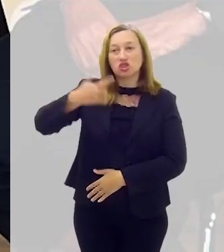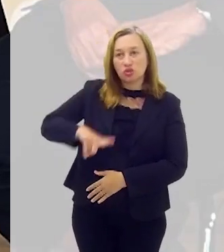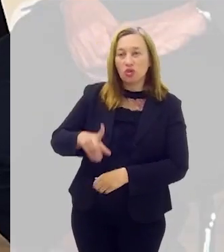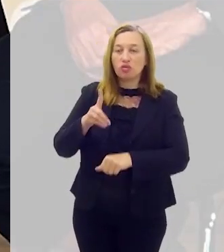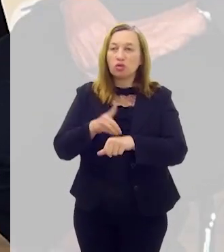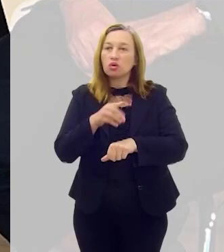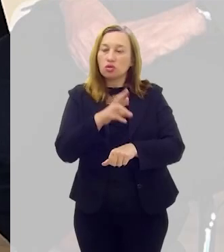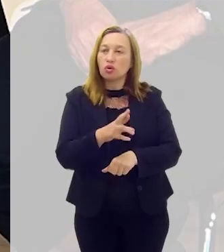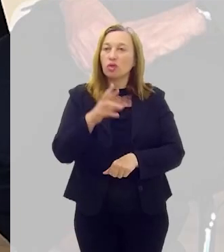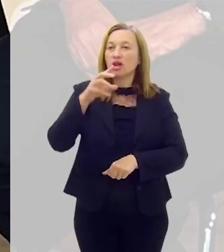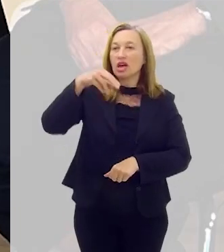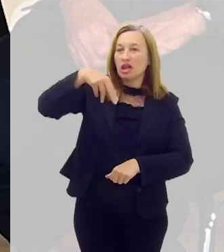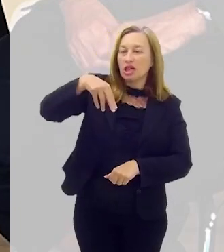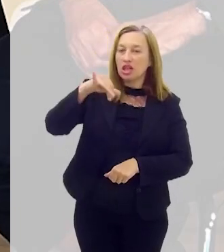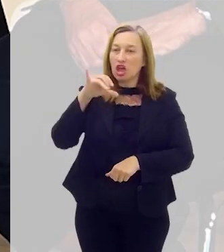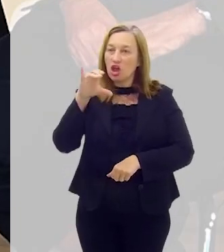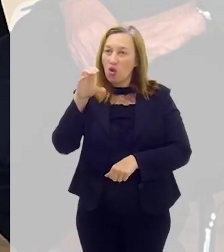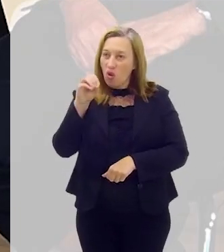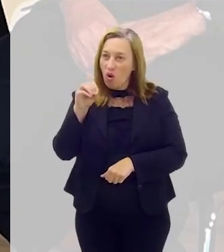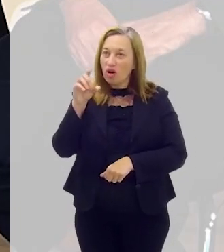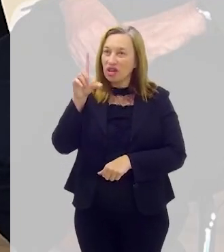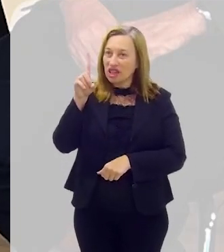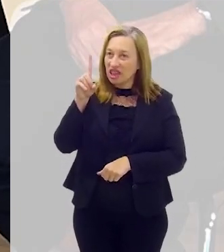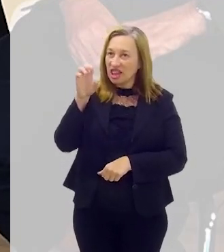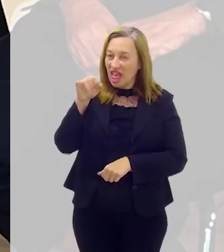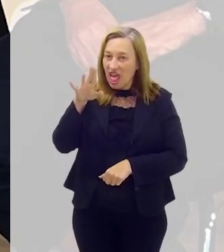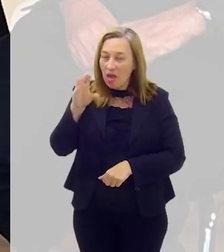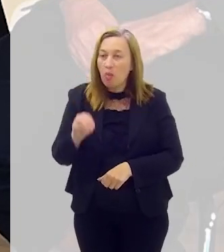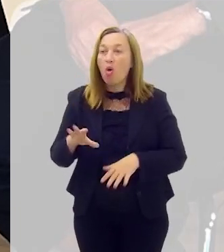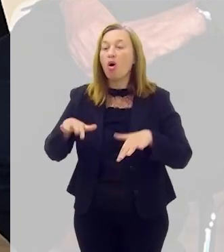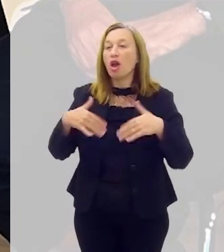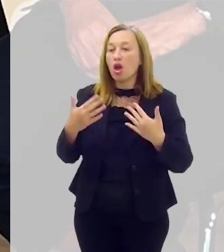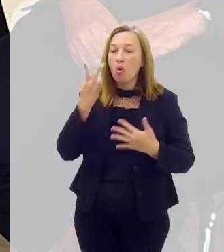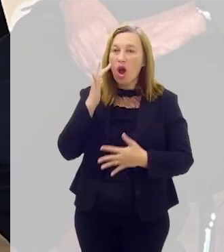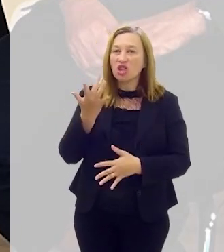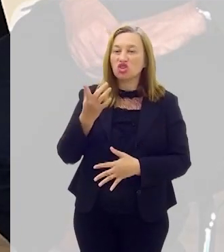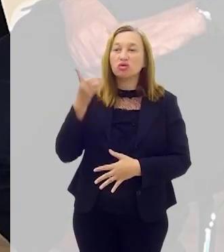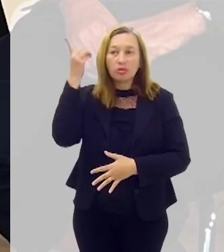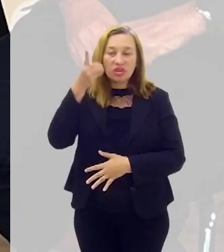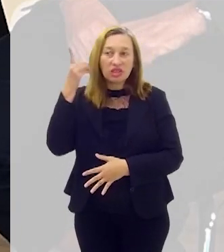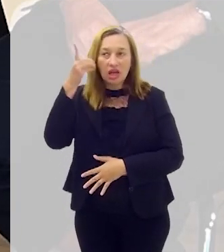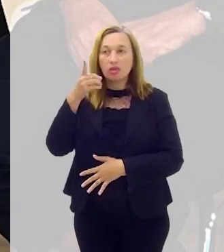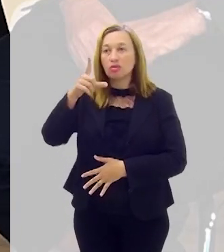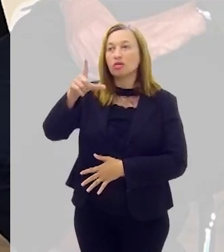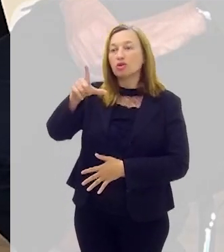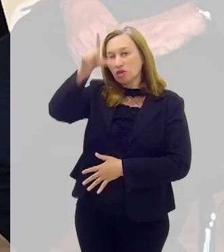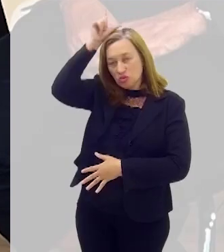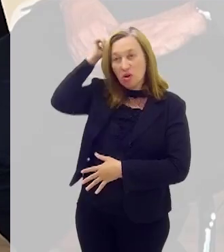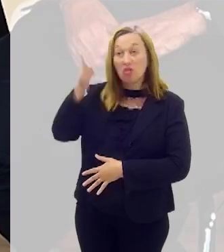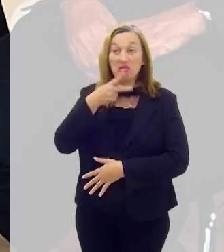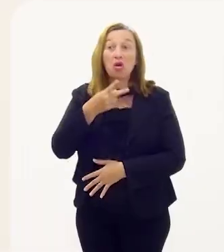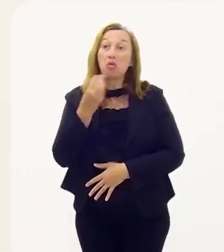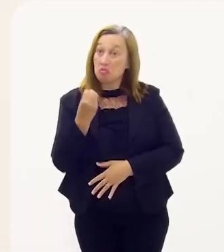doutor Nicodemos. Acho que o deputado trouxe um assunto importantíssimo e super atual, né?